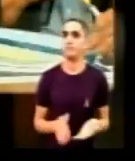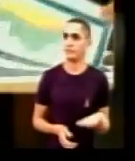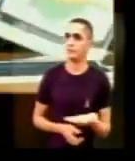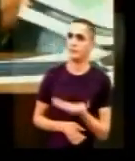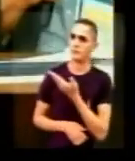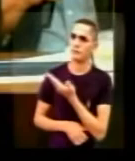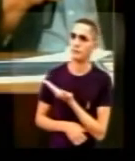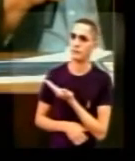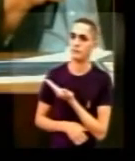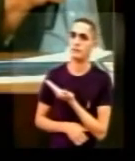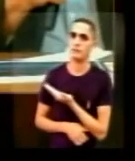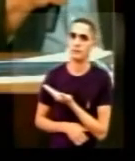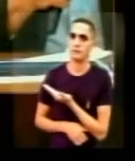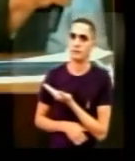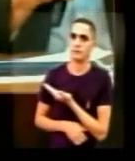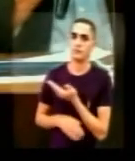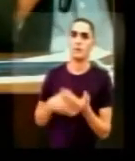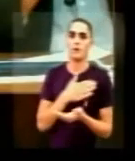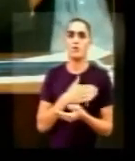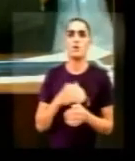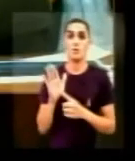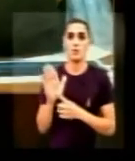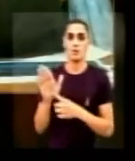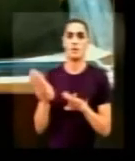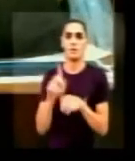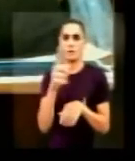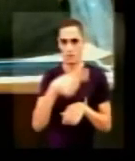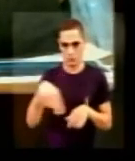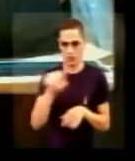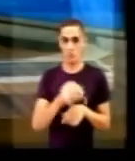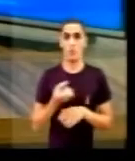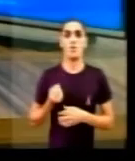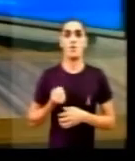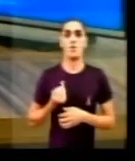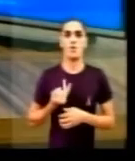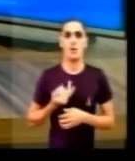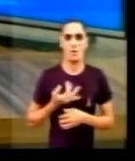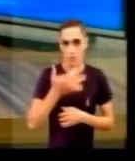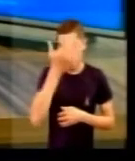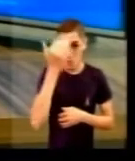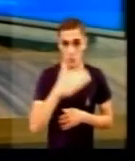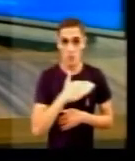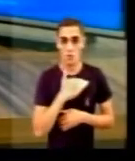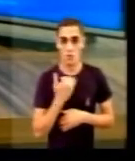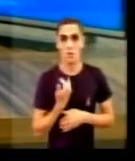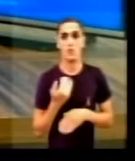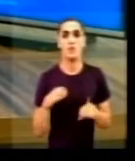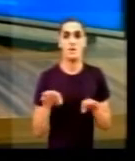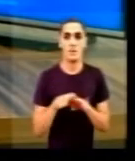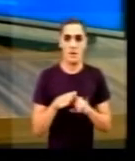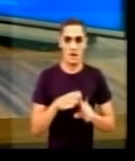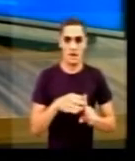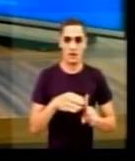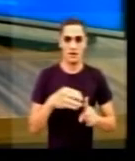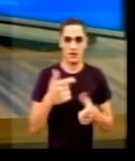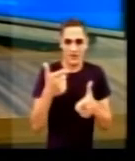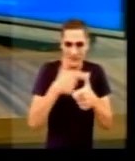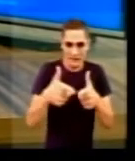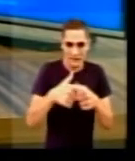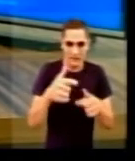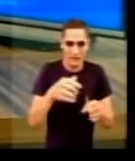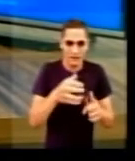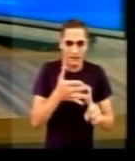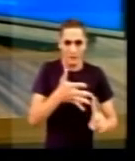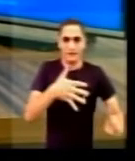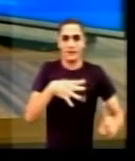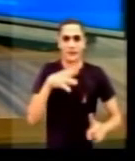Gostaria de mostrar para vocês também os óbitos e a síndrome respiratória. Síndrome respiratória em amarelo,